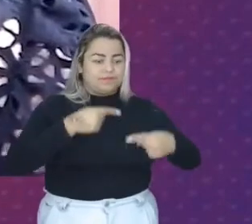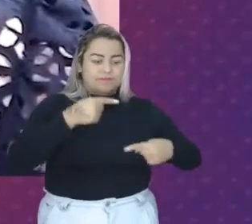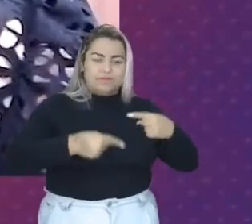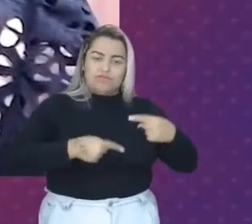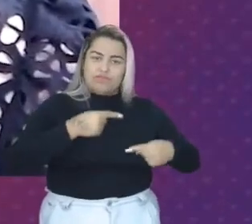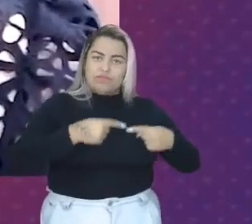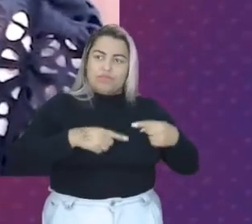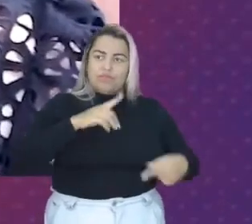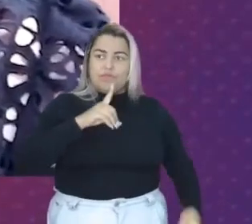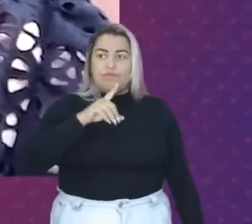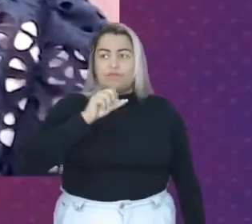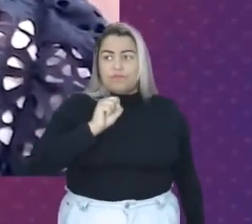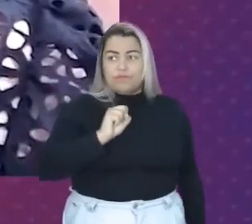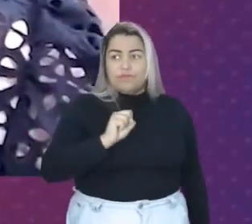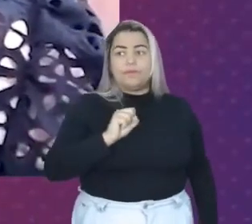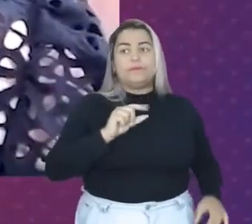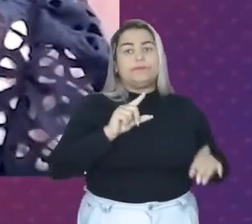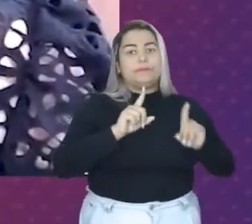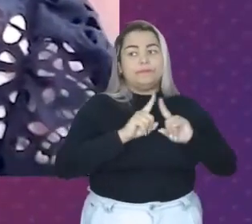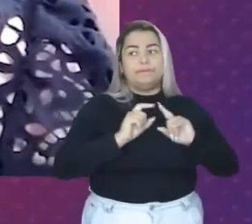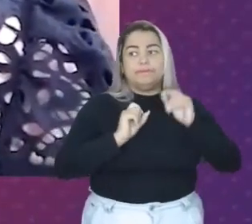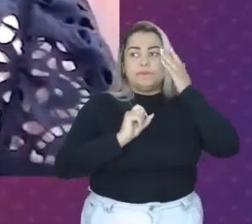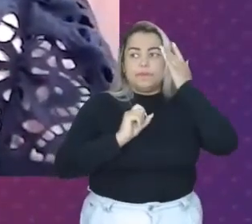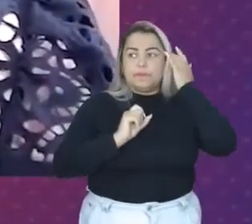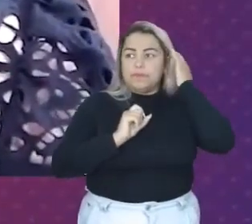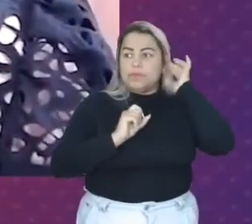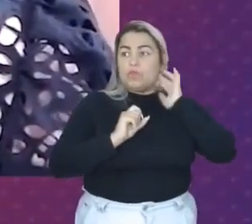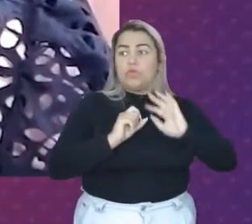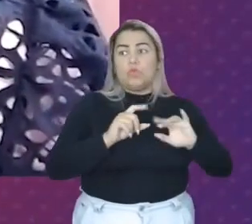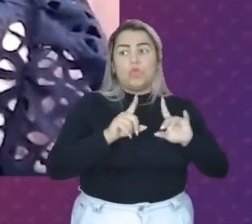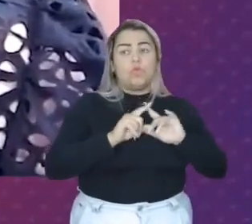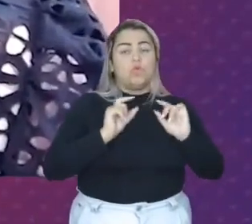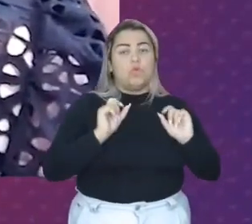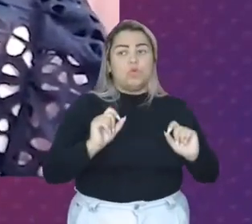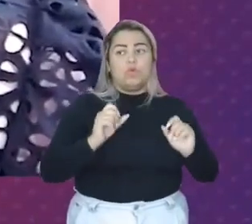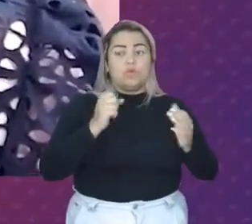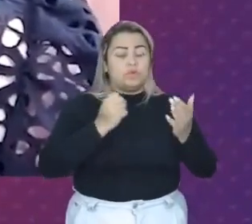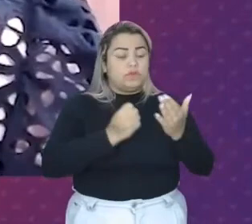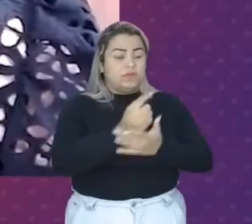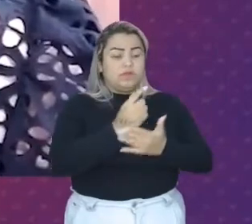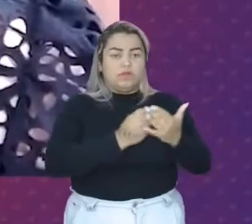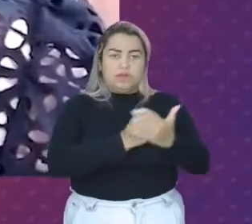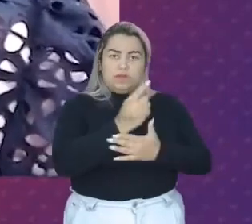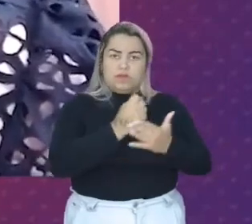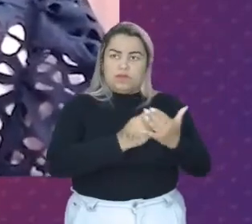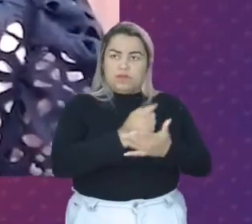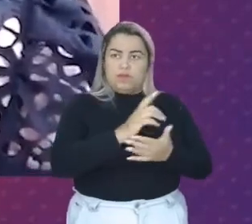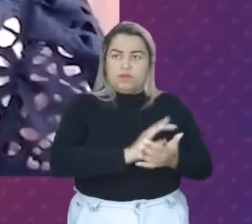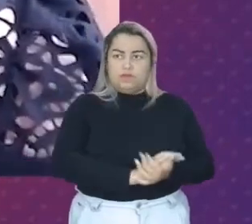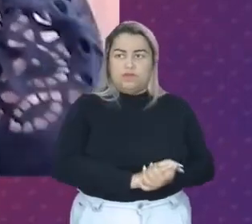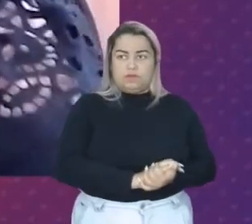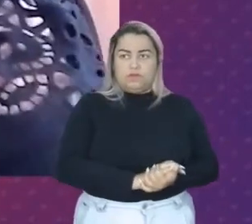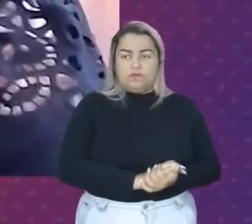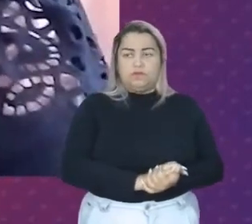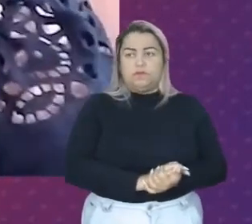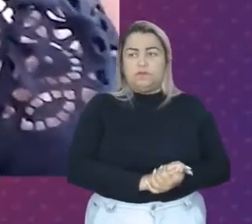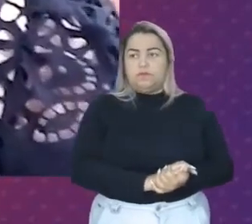cuidado no âmbito econômico? O que você gasta, né? O tempo que